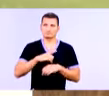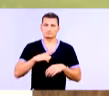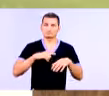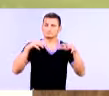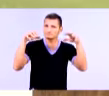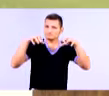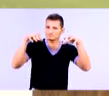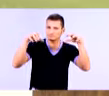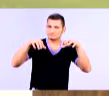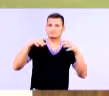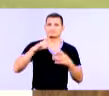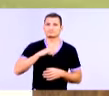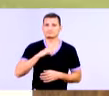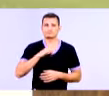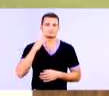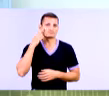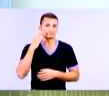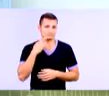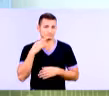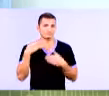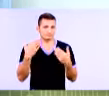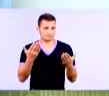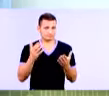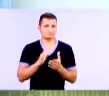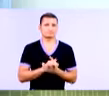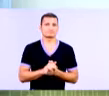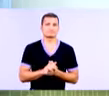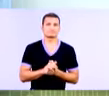então vamos para casa e com cuidado. Boa noite,